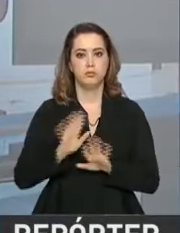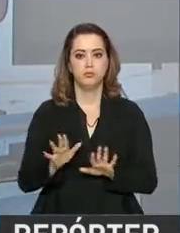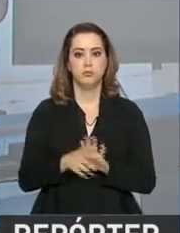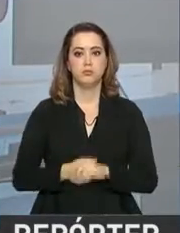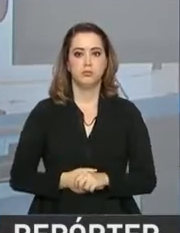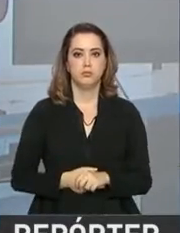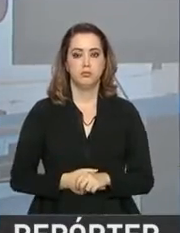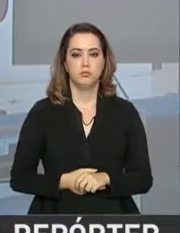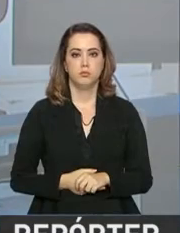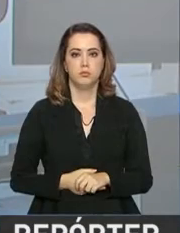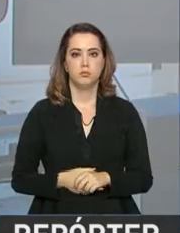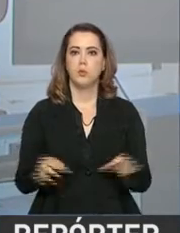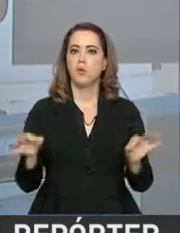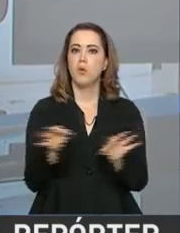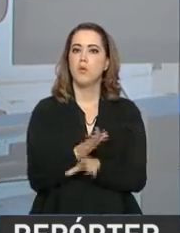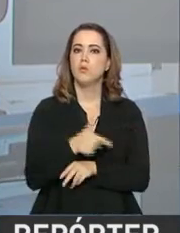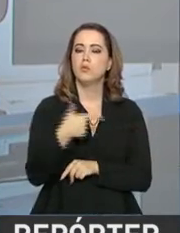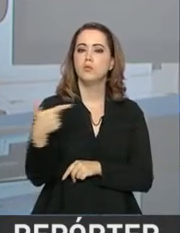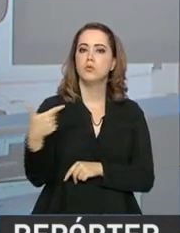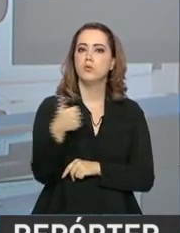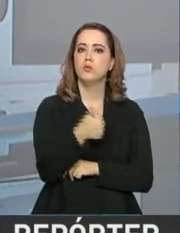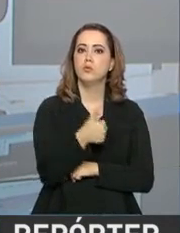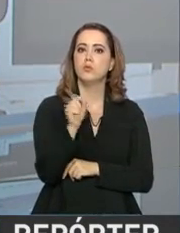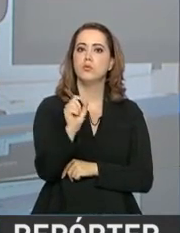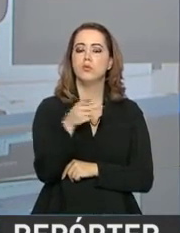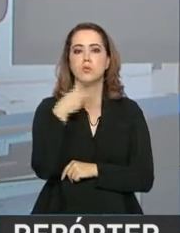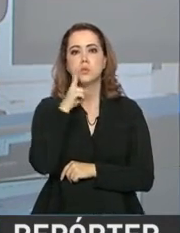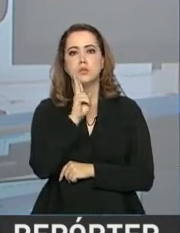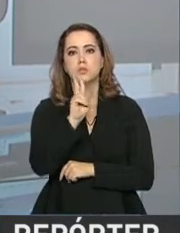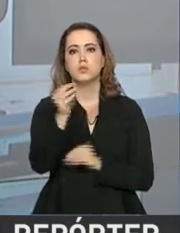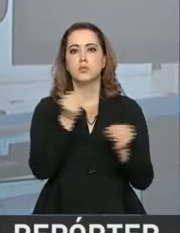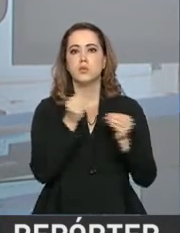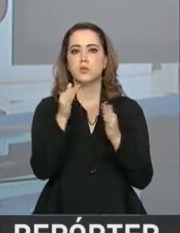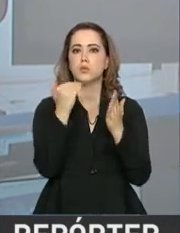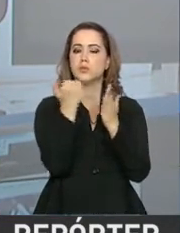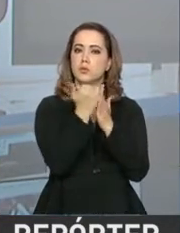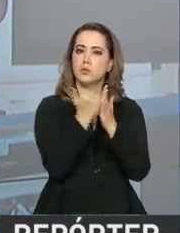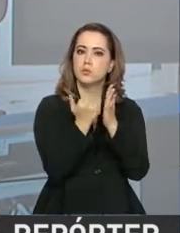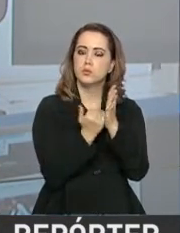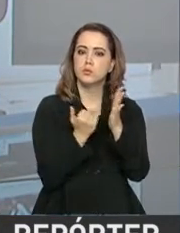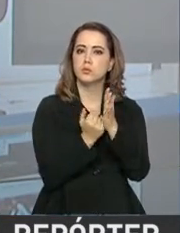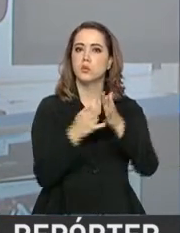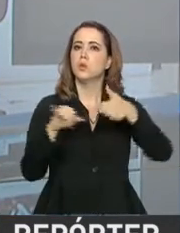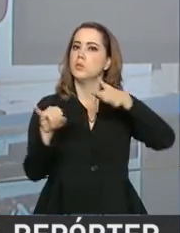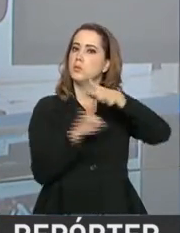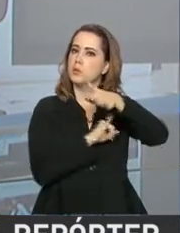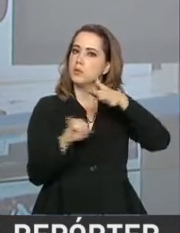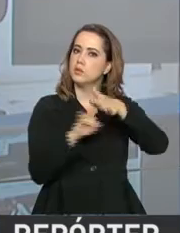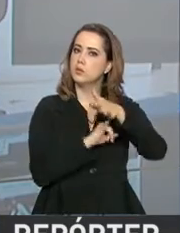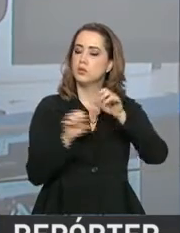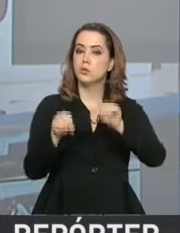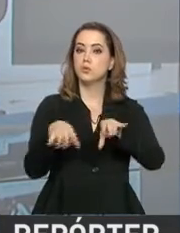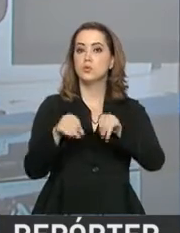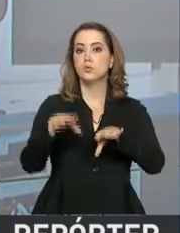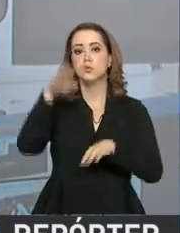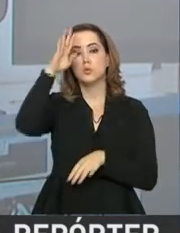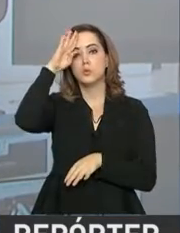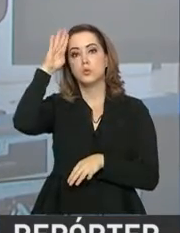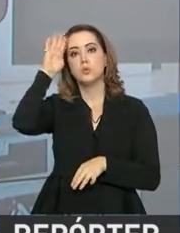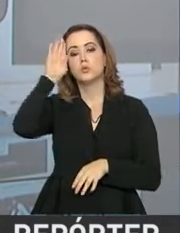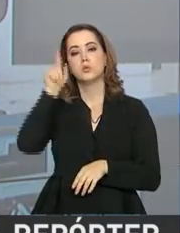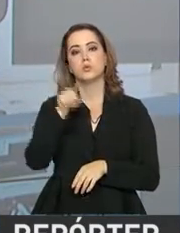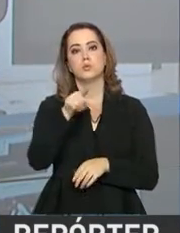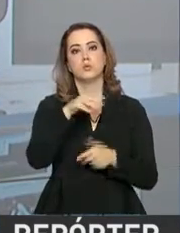termina no próximo dia 21 o prazo para verificação dos dados cadastrados pelas instituições de educação superior no exame nacional